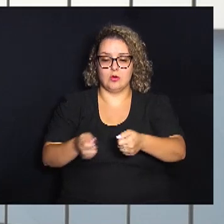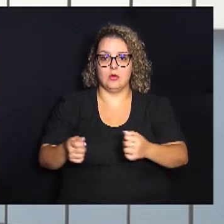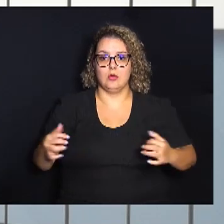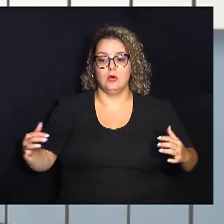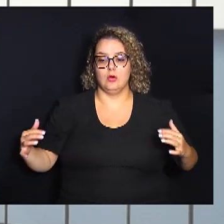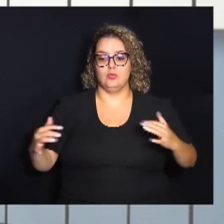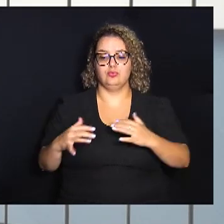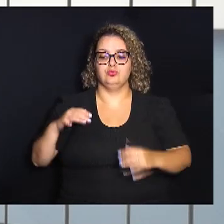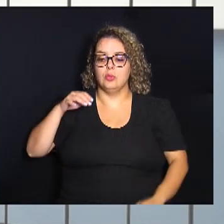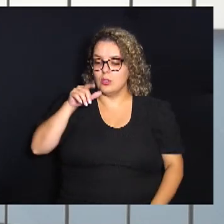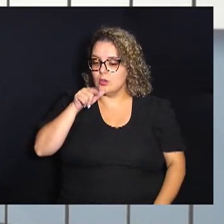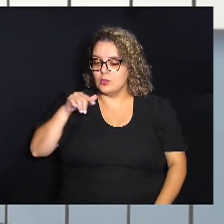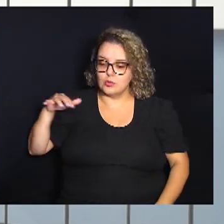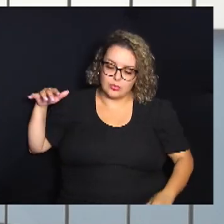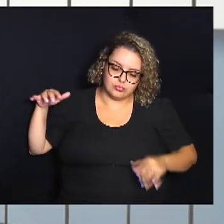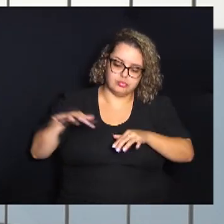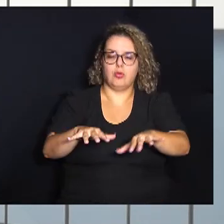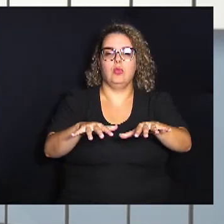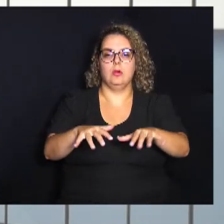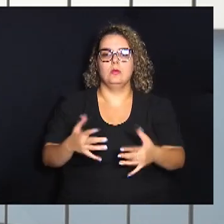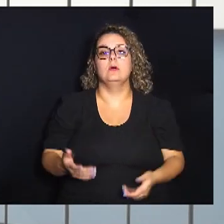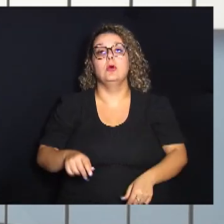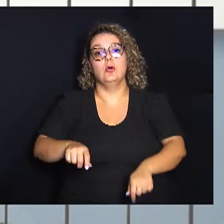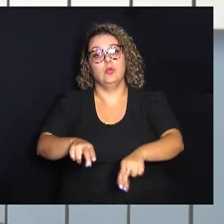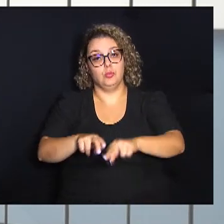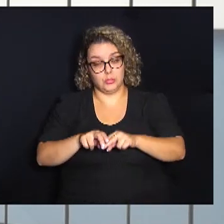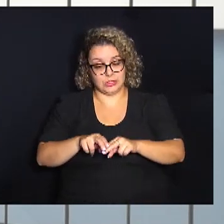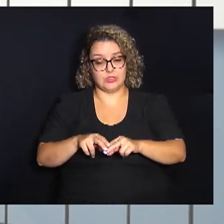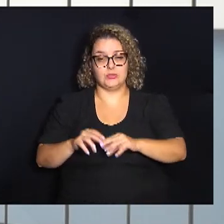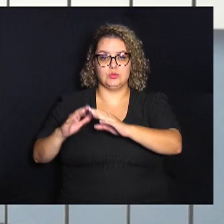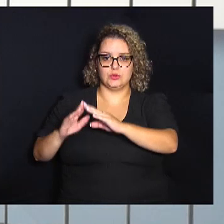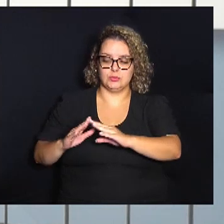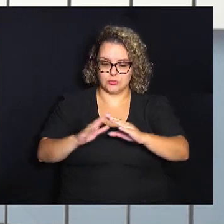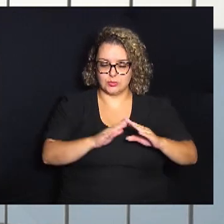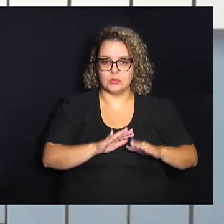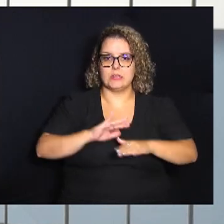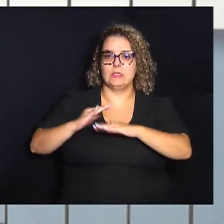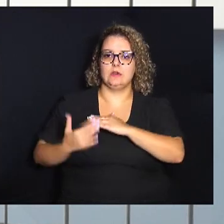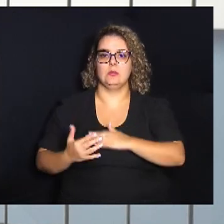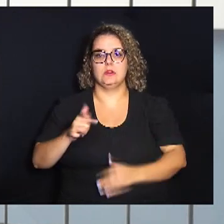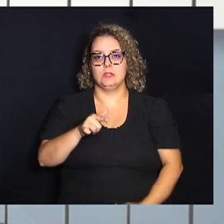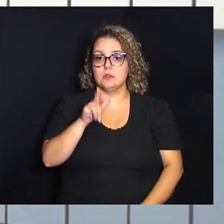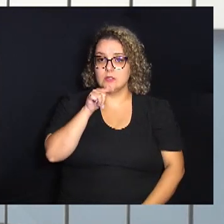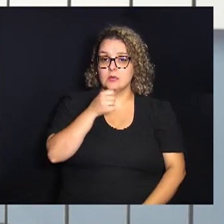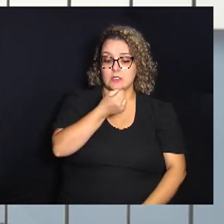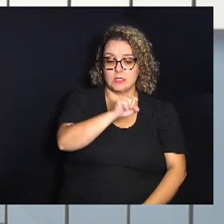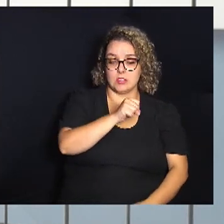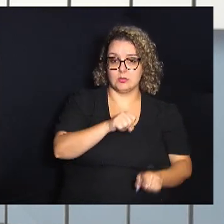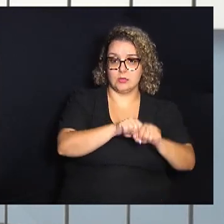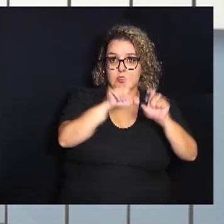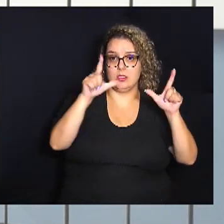pressão da água na rede de distribuição. Por isso, os moradores desse bairro vão ficar sem água das 8 horas da